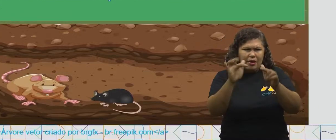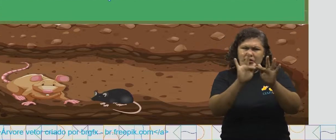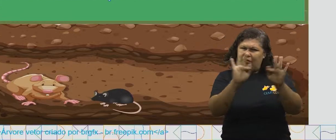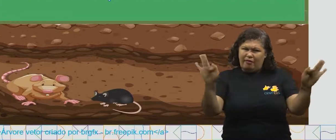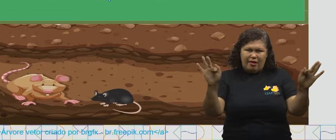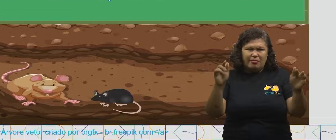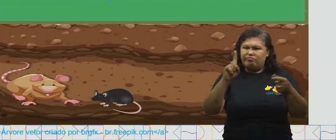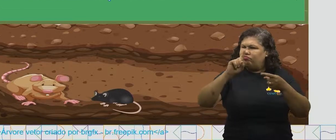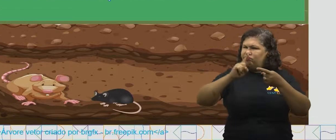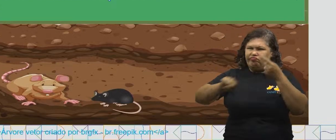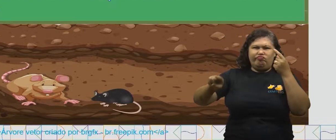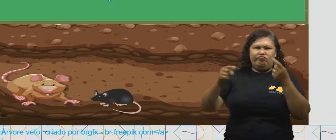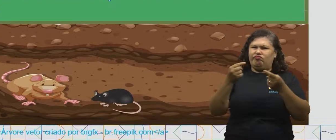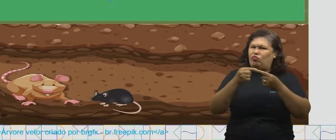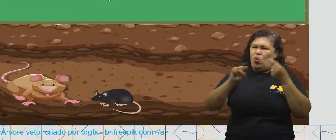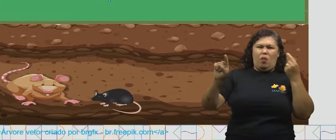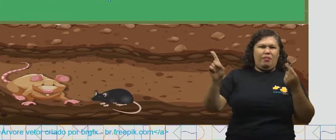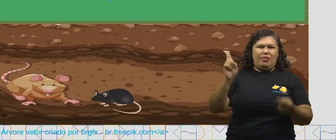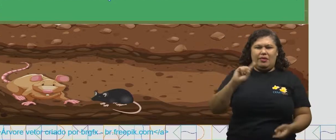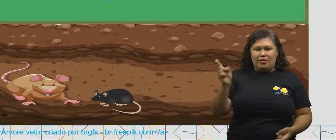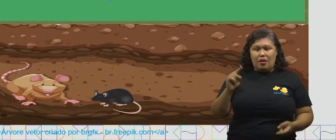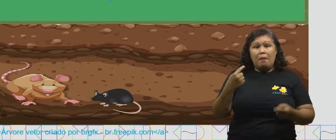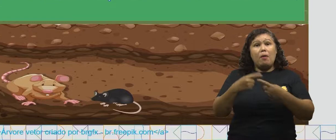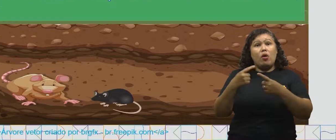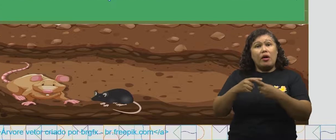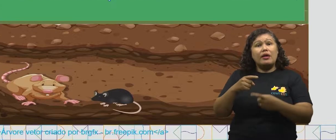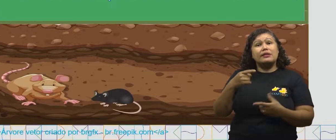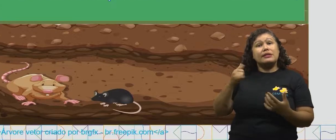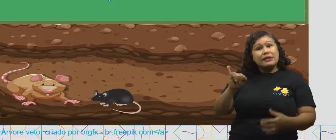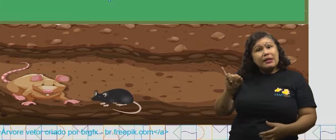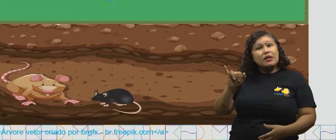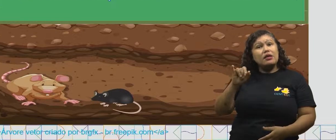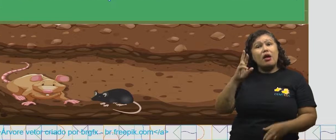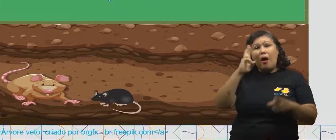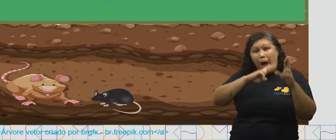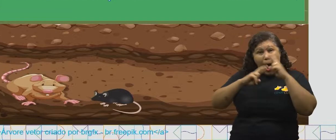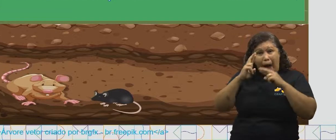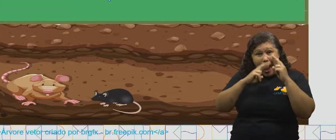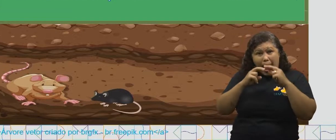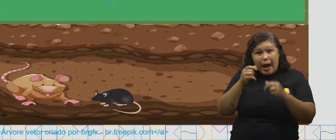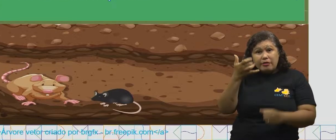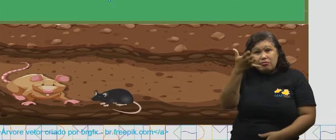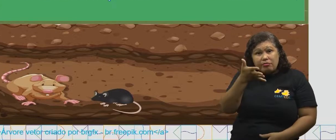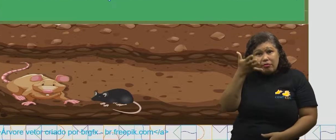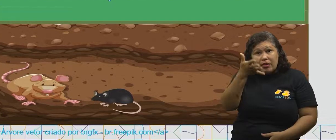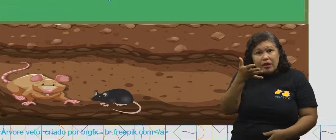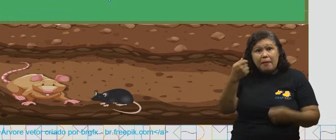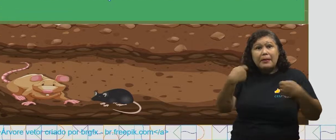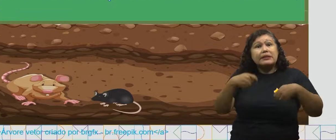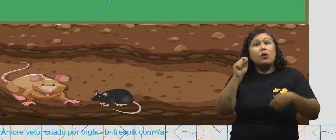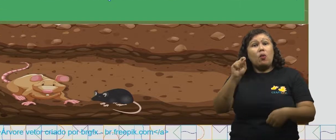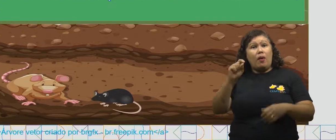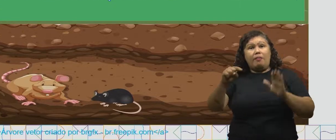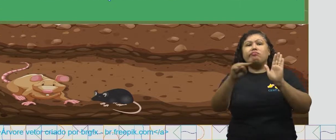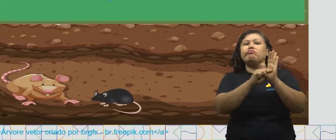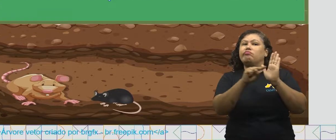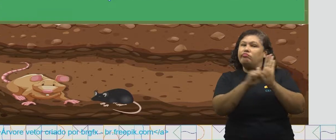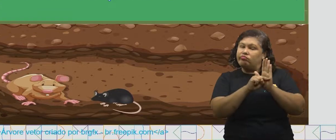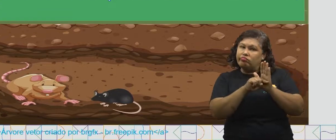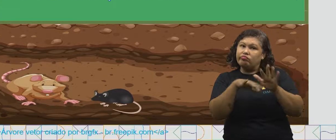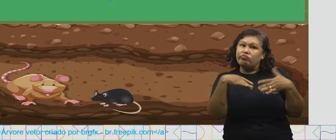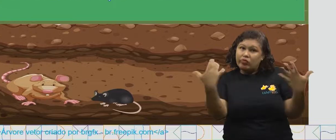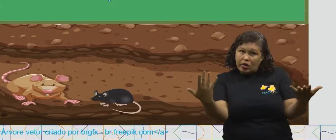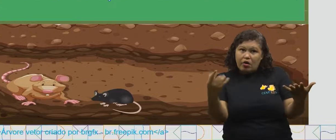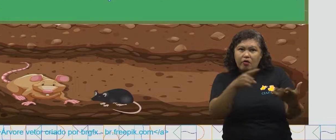está aqui. Já que essa é uma fala do ratinho, o correto era ter um travessão no lugar do ponto de exclamação, não é mesmo?